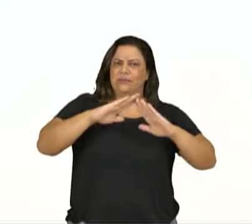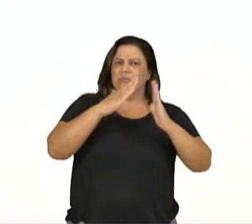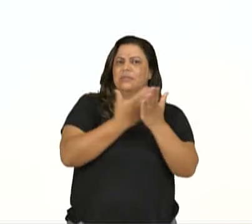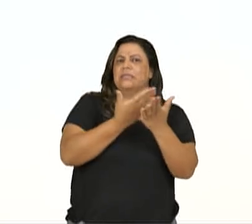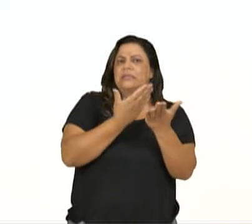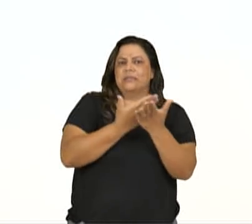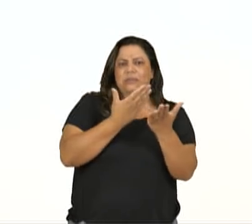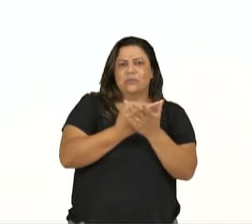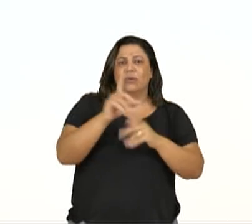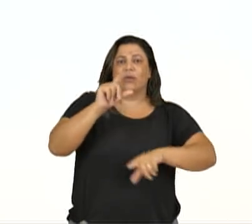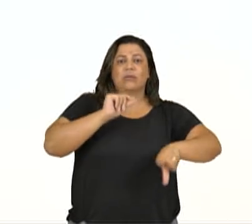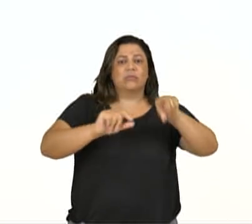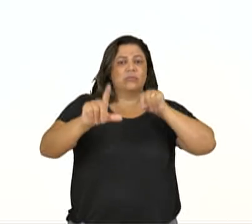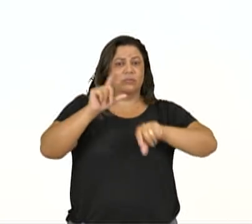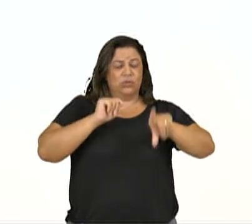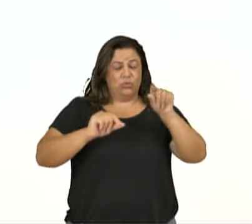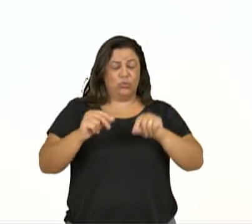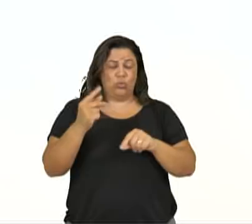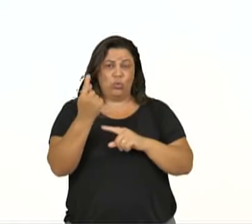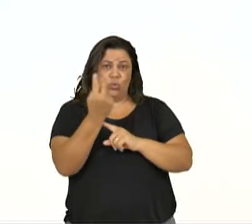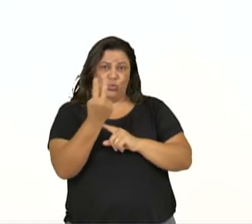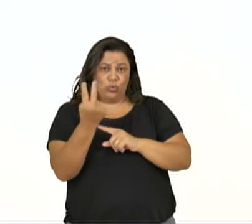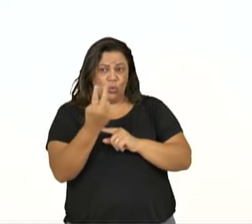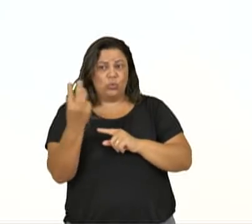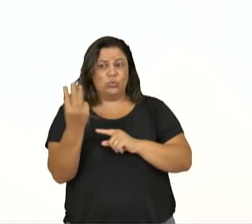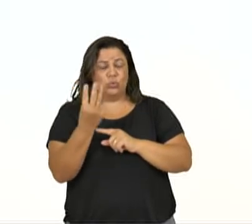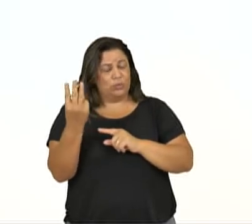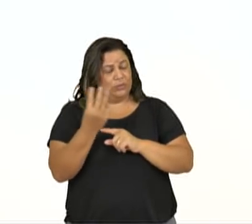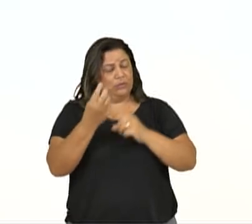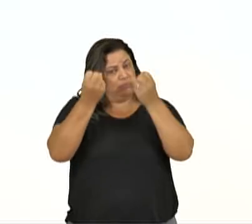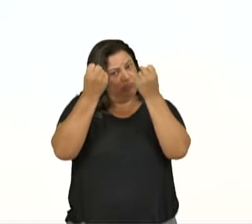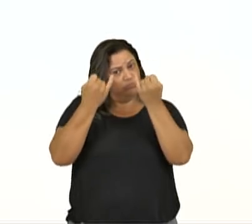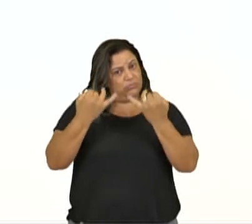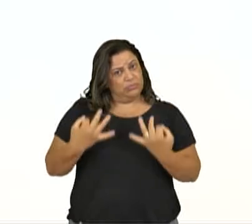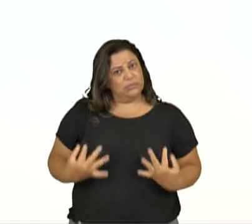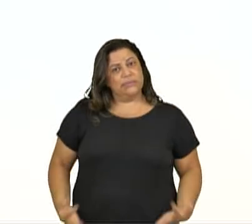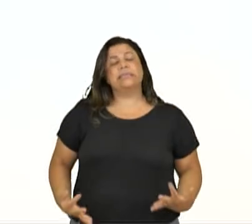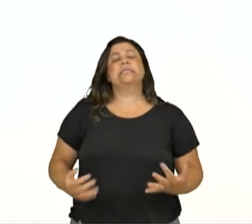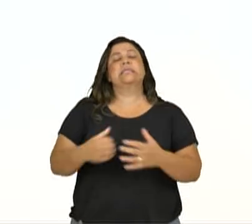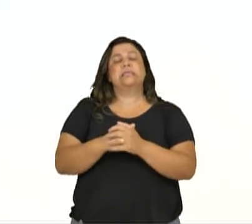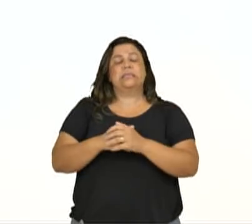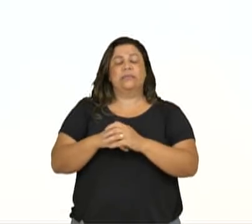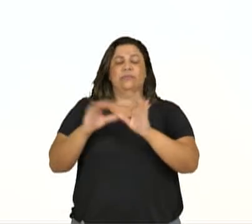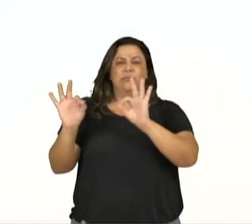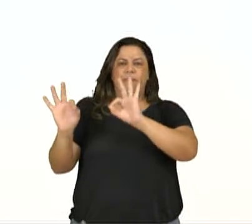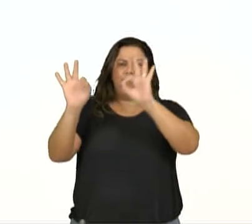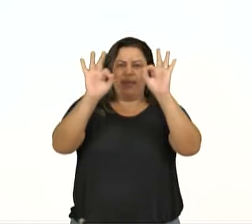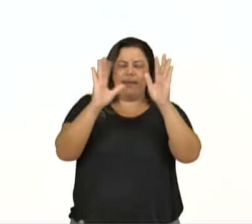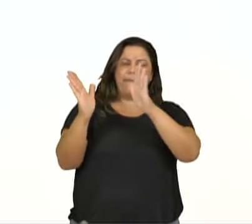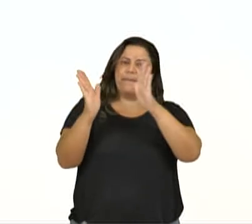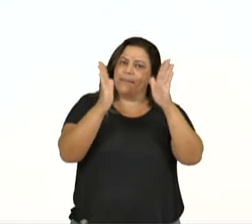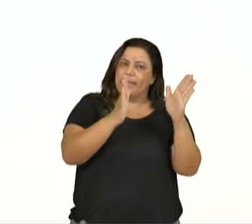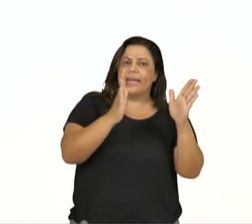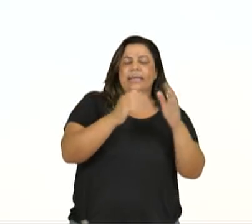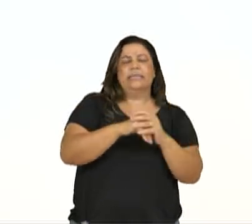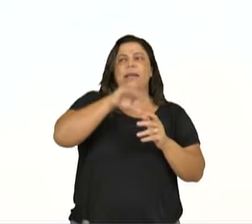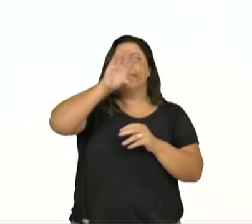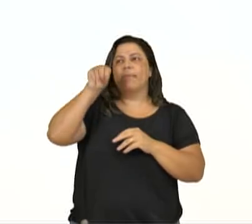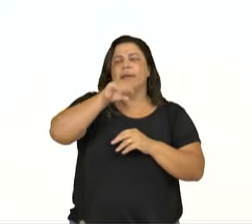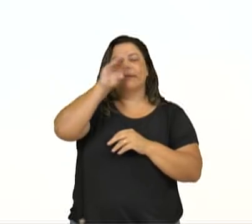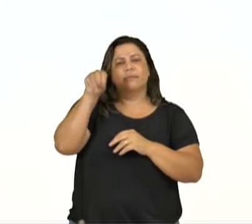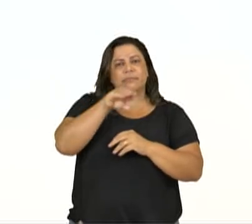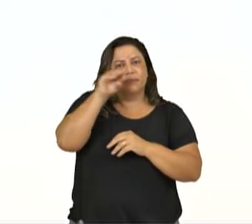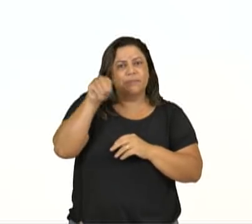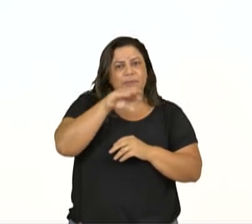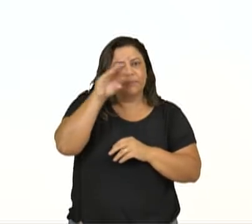escolha 2 ou 3 personagens, descreva o cenário e a situação, elabore as falas e lembre-se de que a charge deve